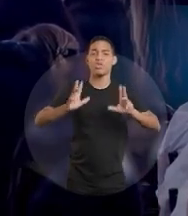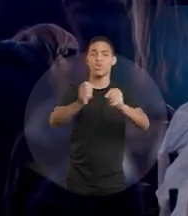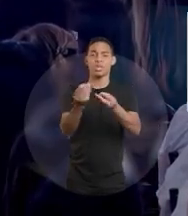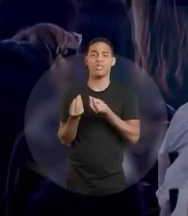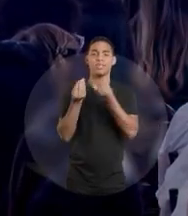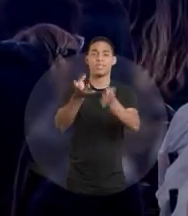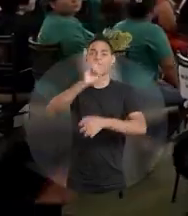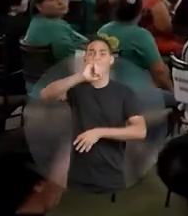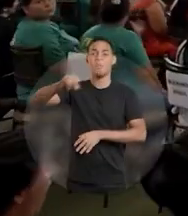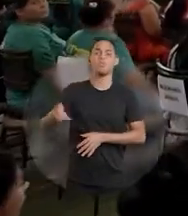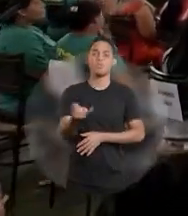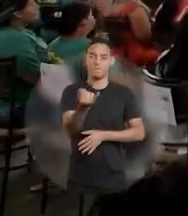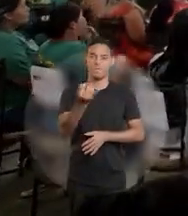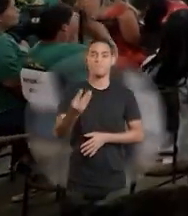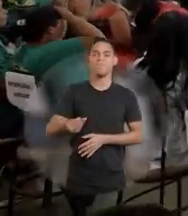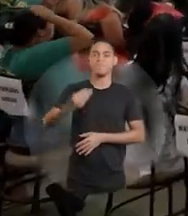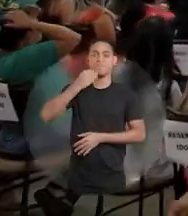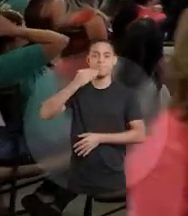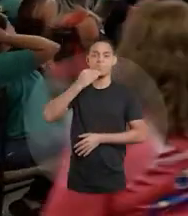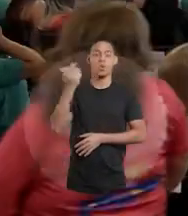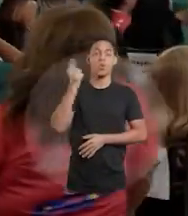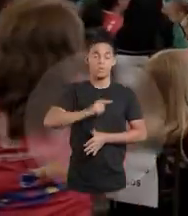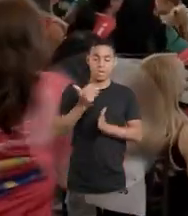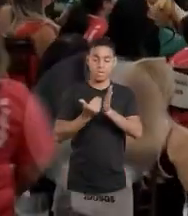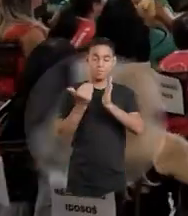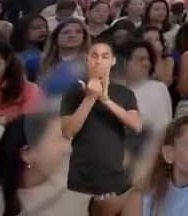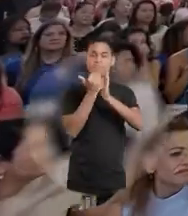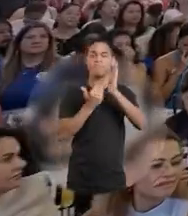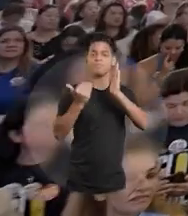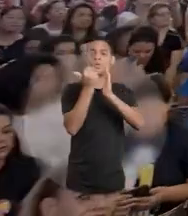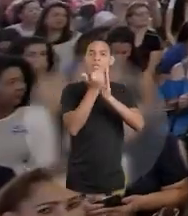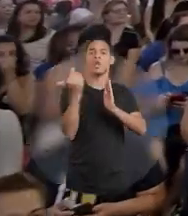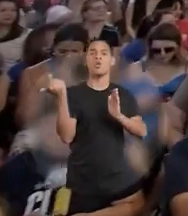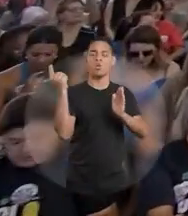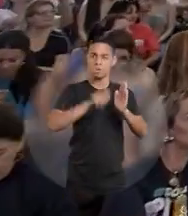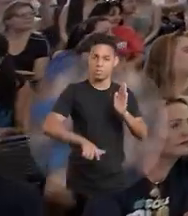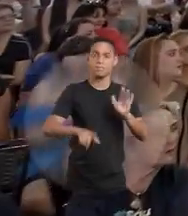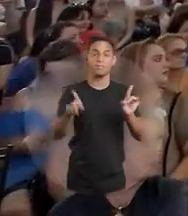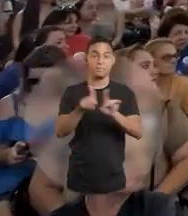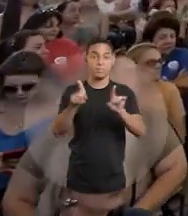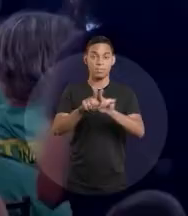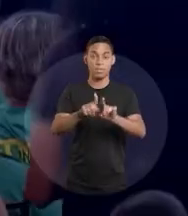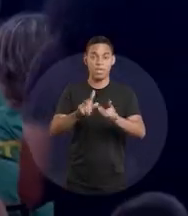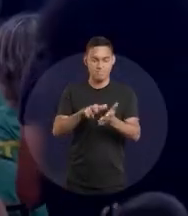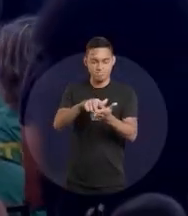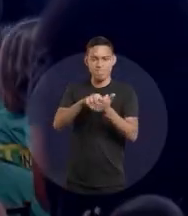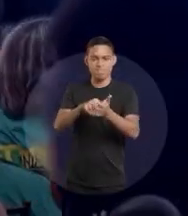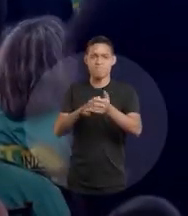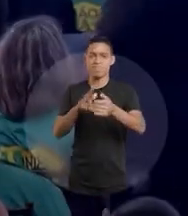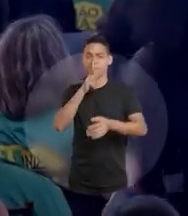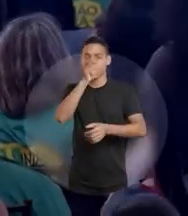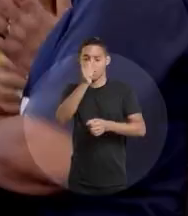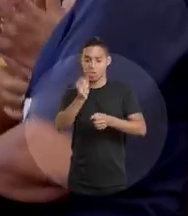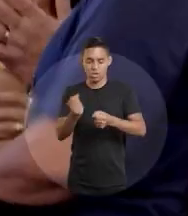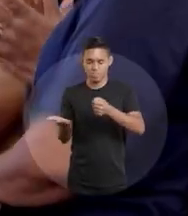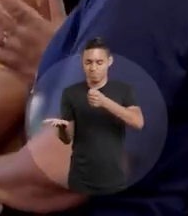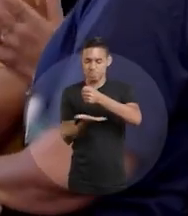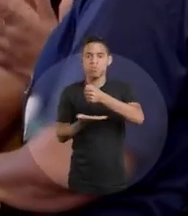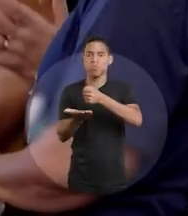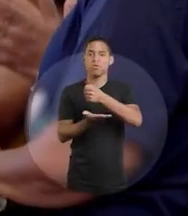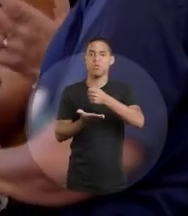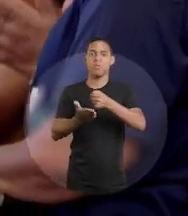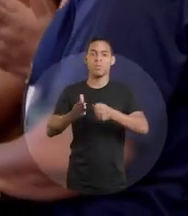dá oportunidade em todas as áreas, vai fazer com que a gente cresça, que a gente mantenha e consolide a